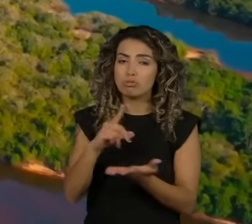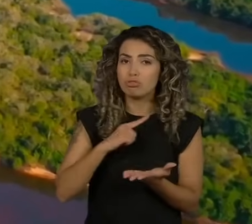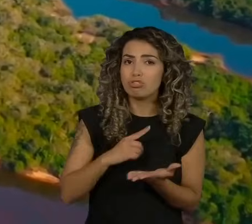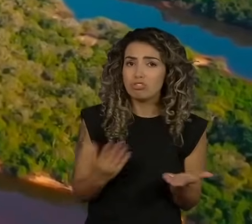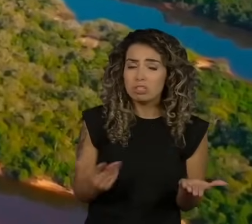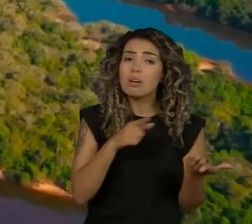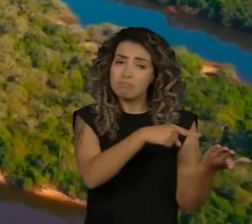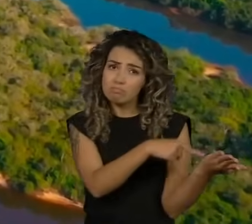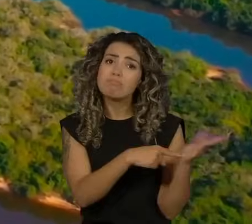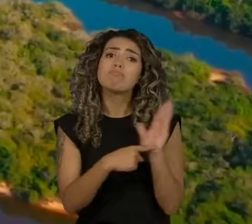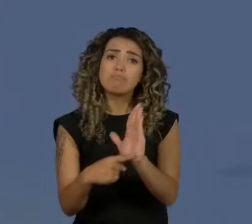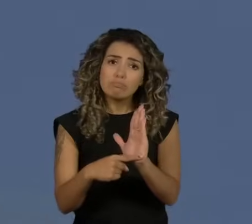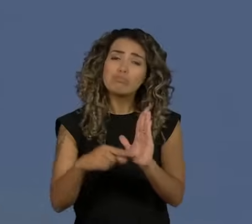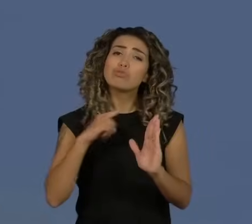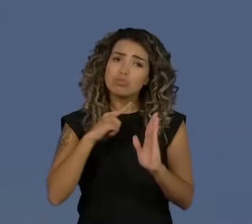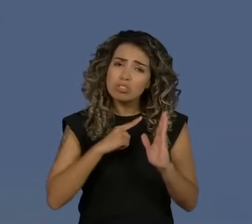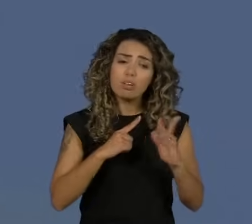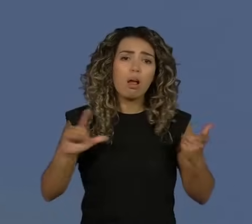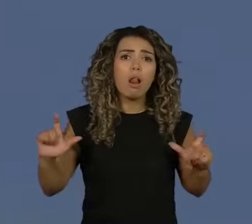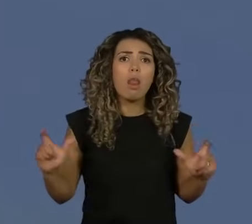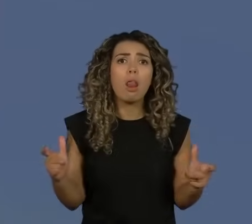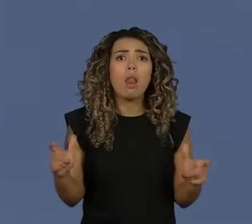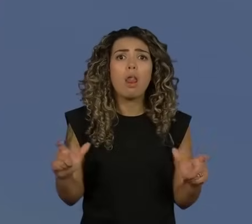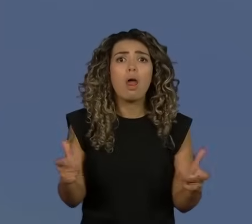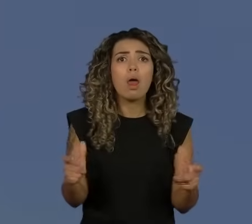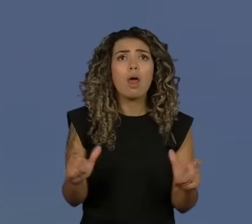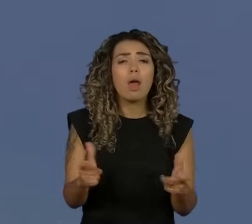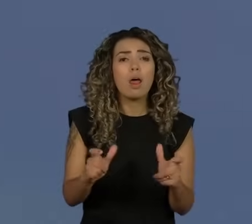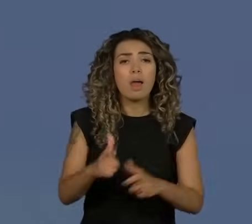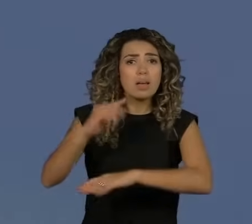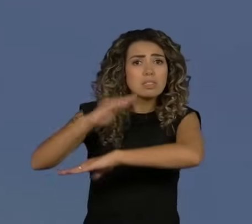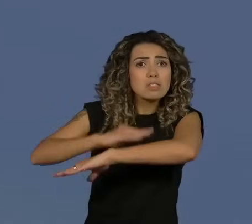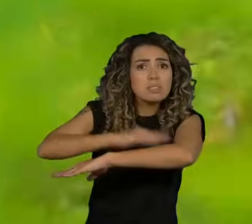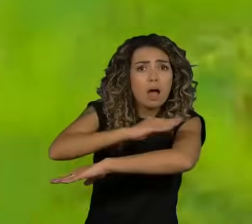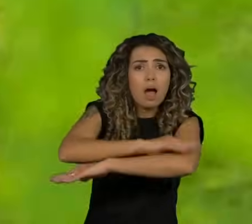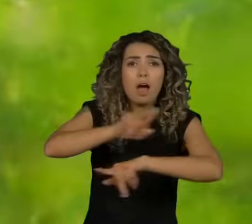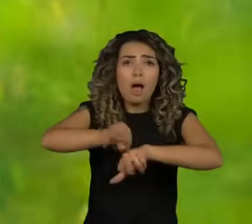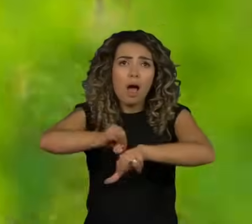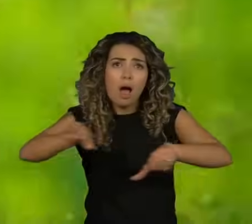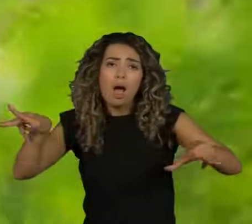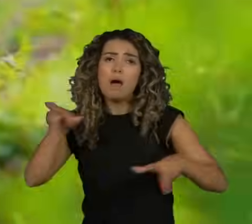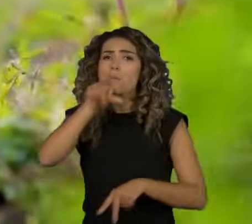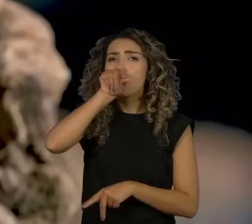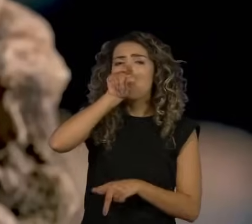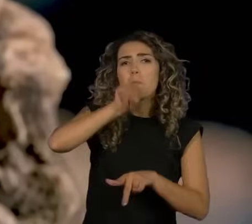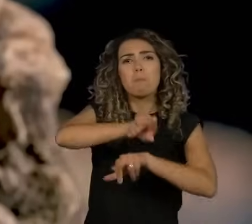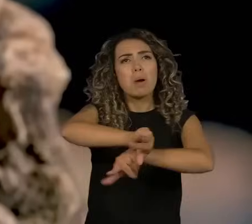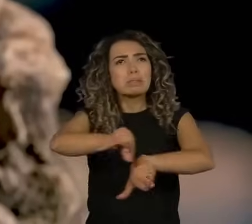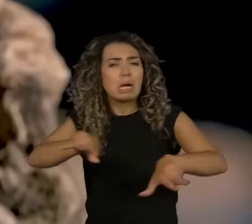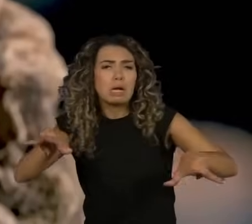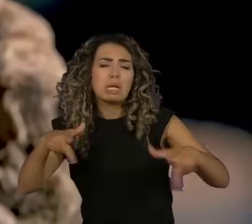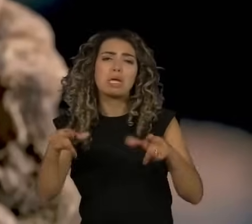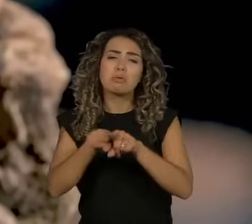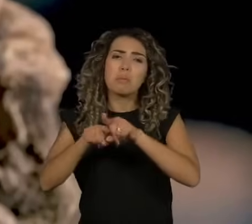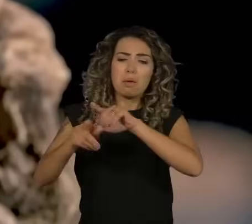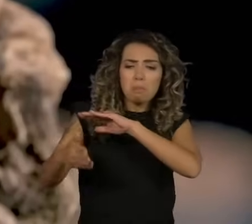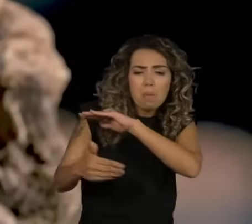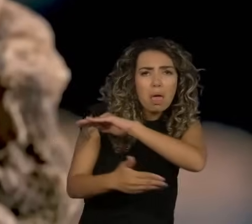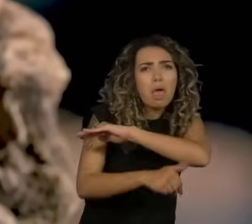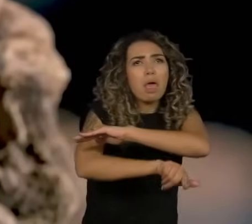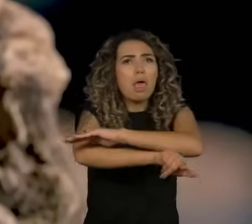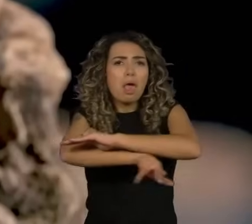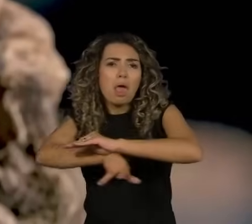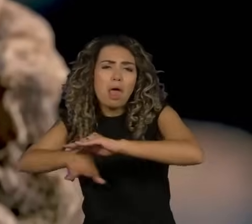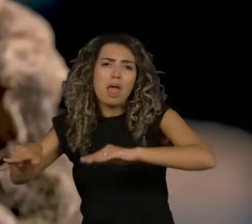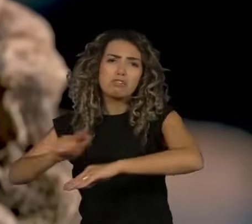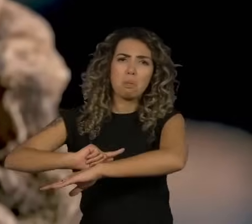houve uma queda de 73% das populações de anfíbios, aves, peixes, mamíferos e répteis